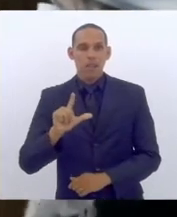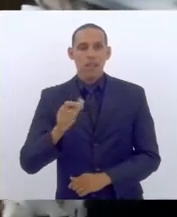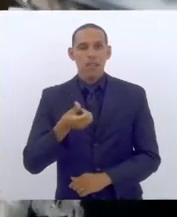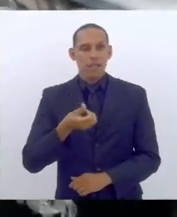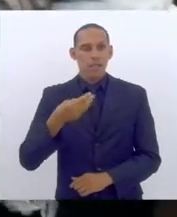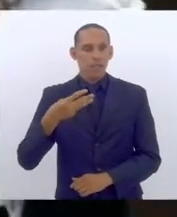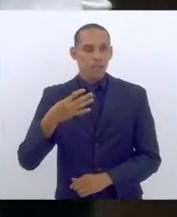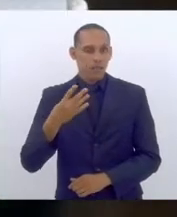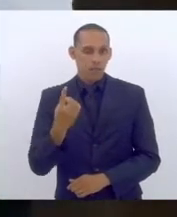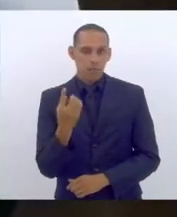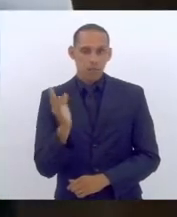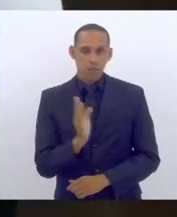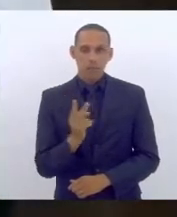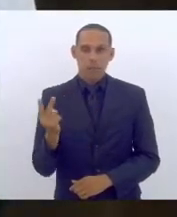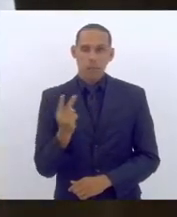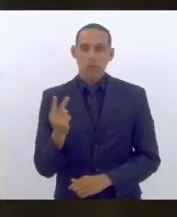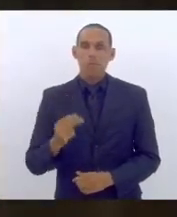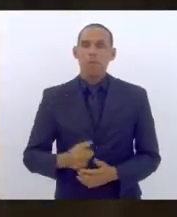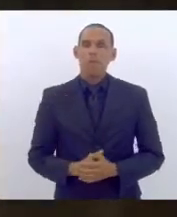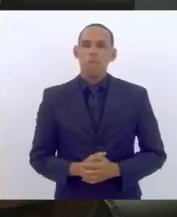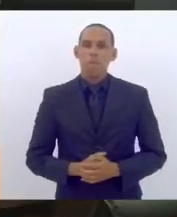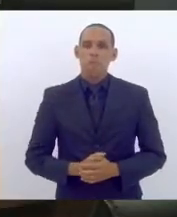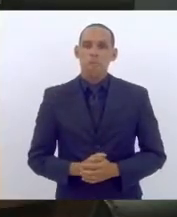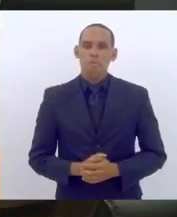6341 de 22